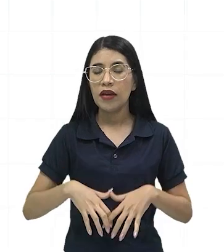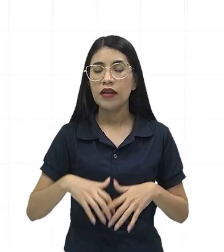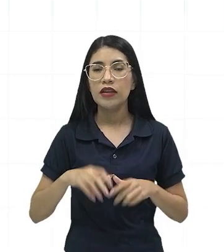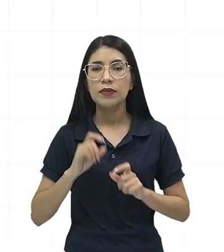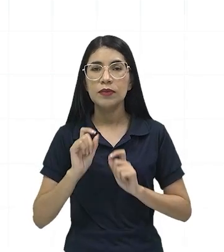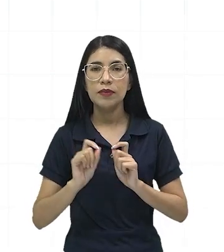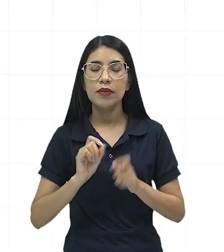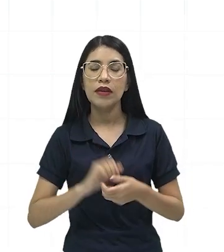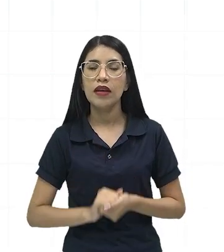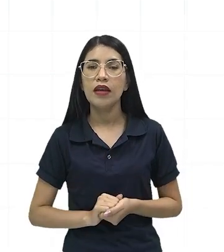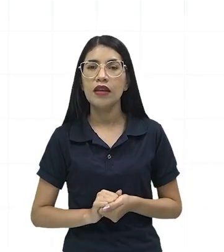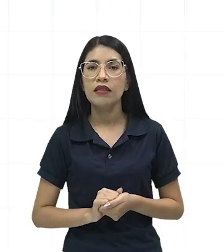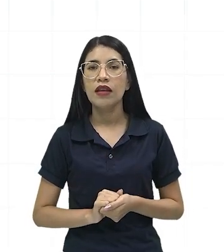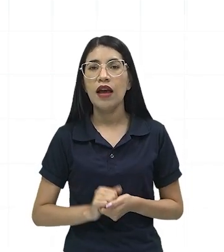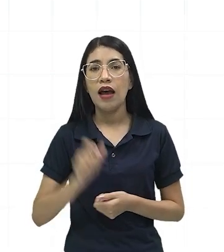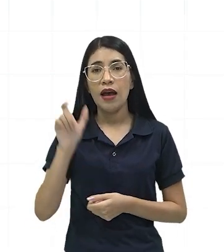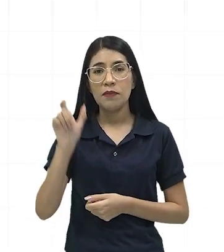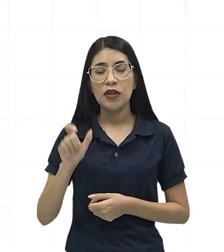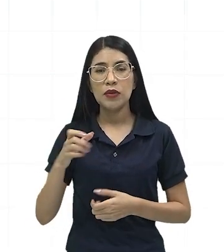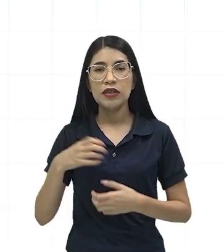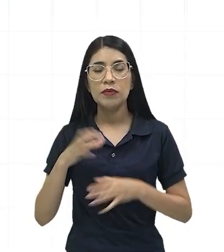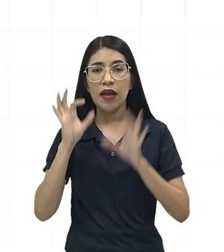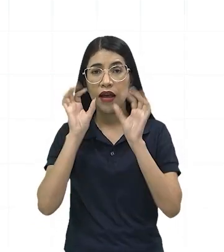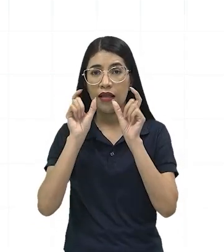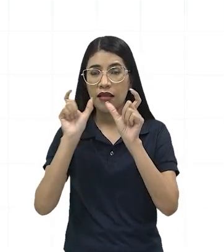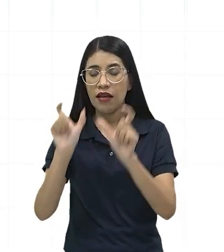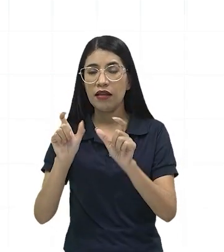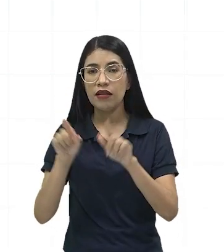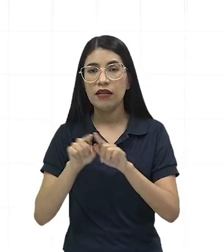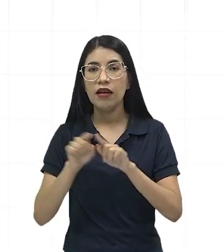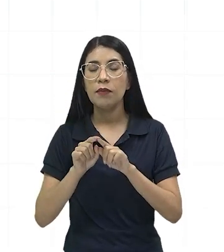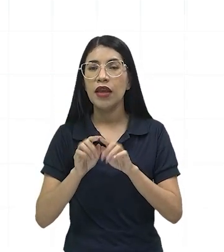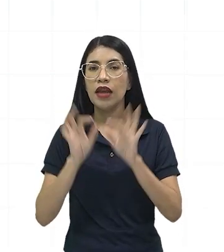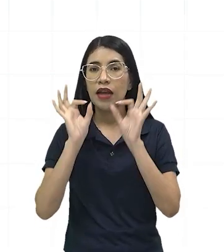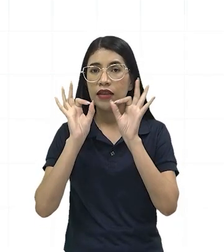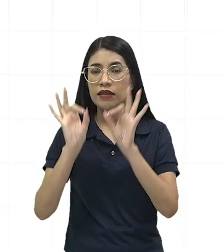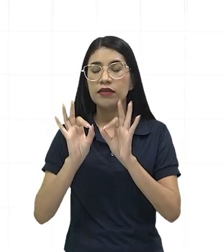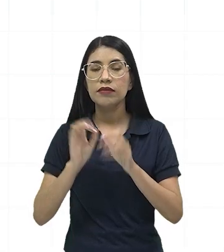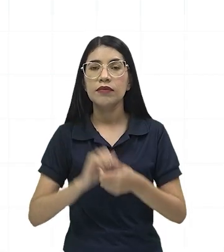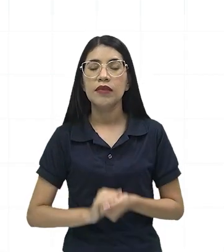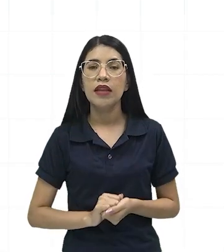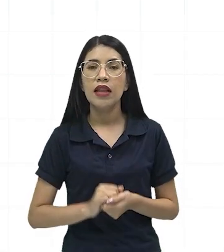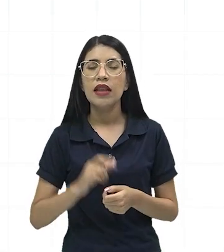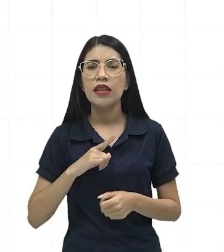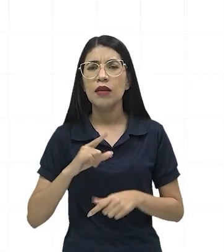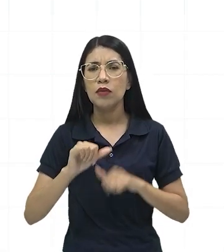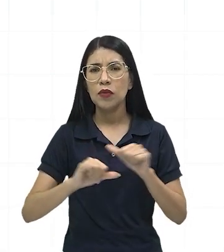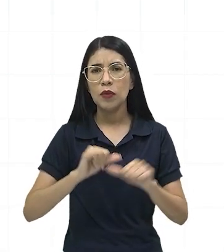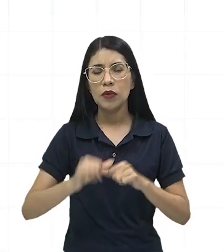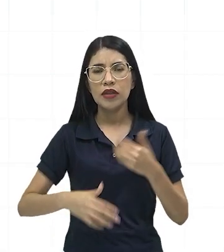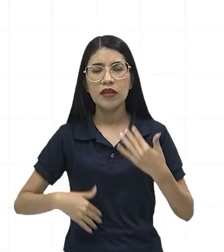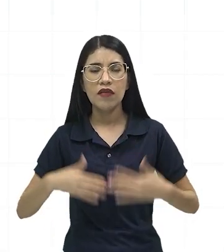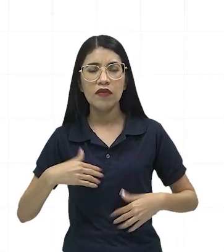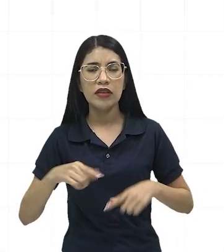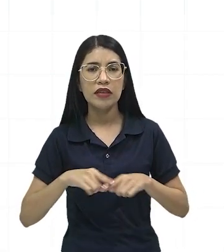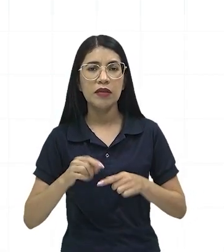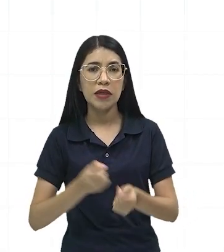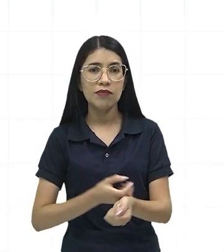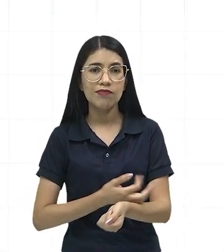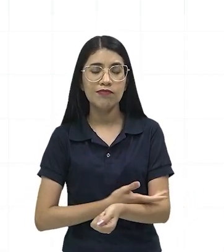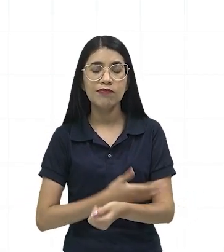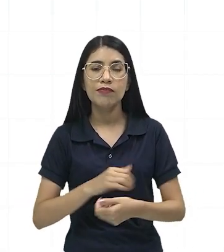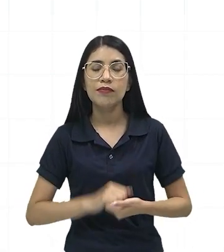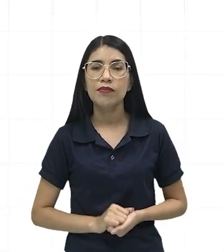mecanismo nos coloca em estado de alerta ou alarme, provocando alterações físicas e